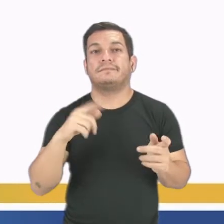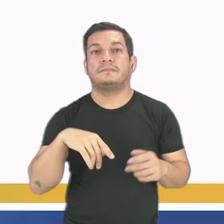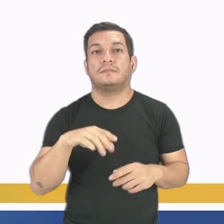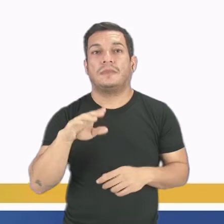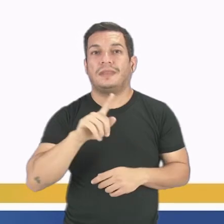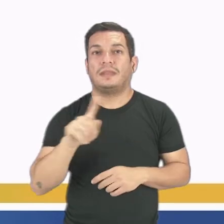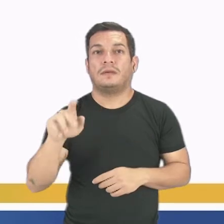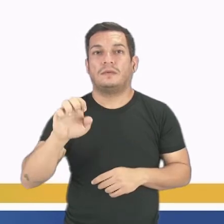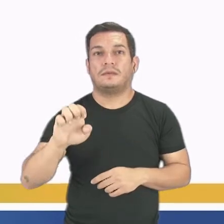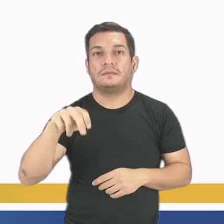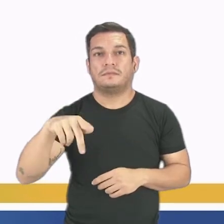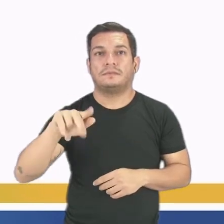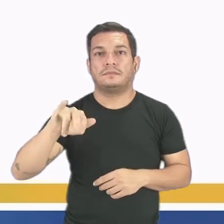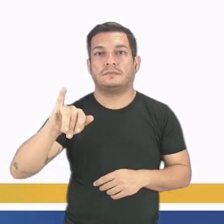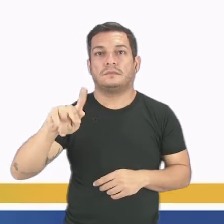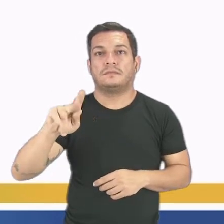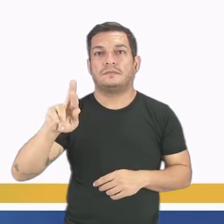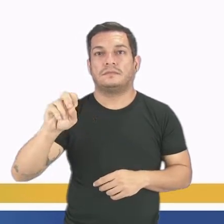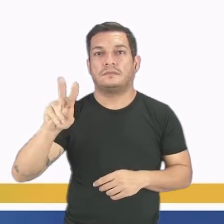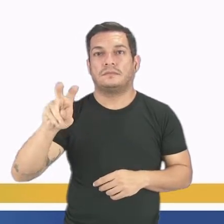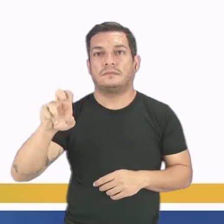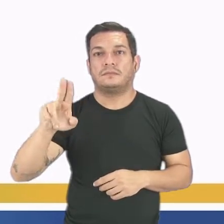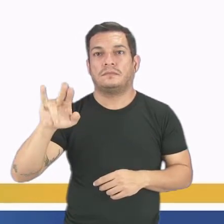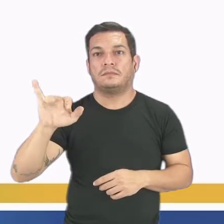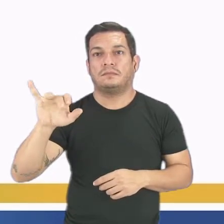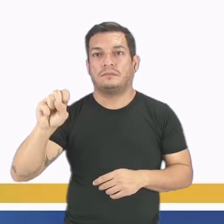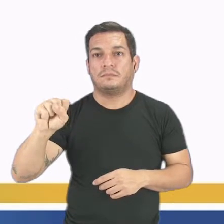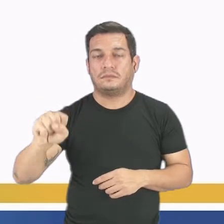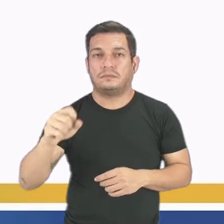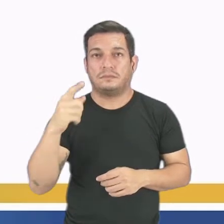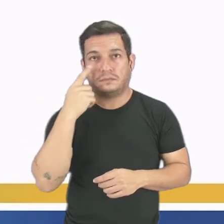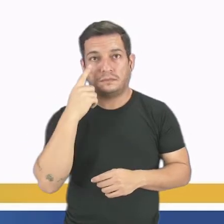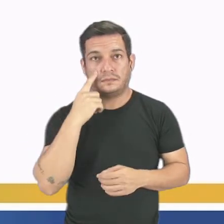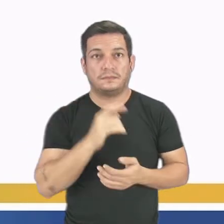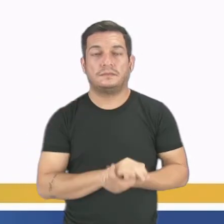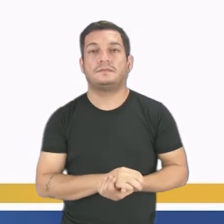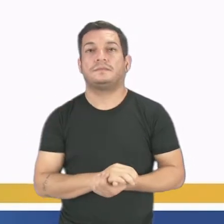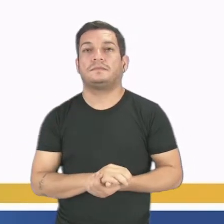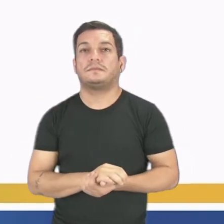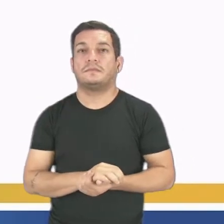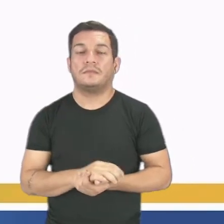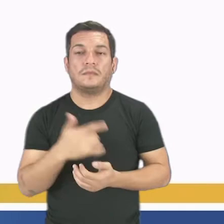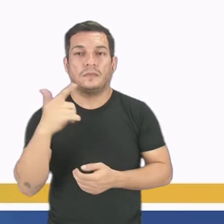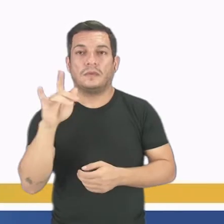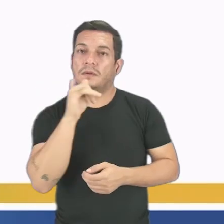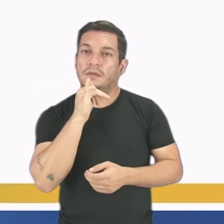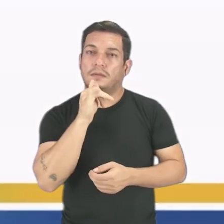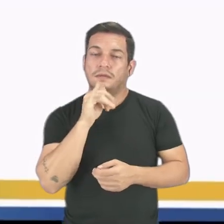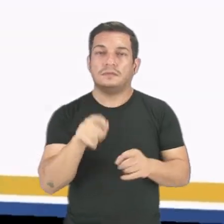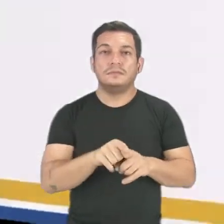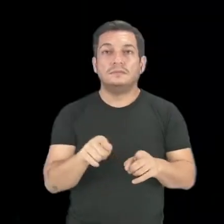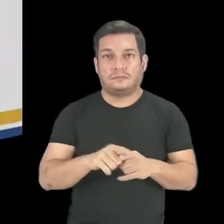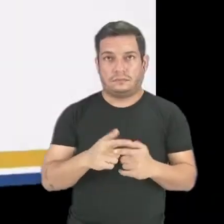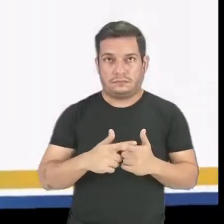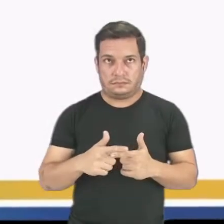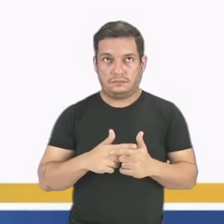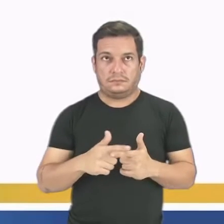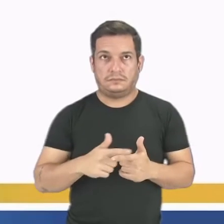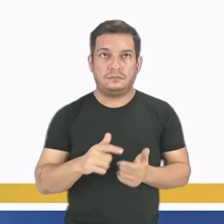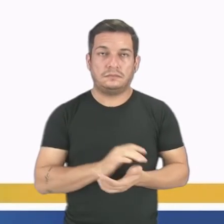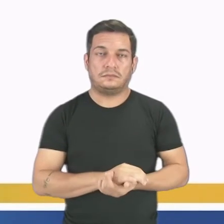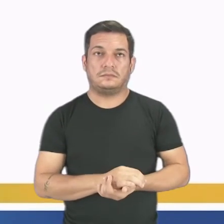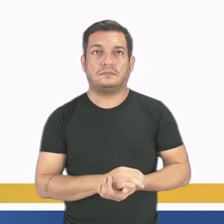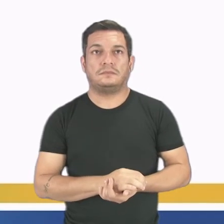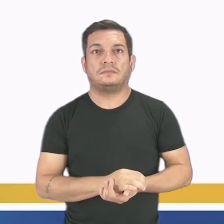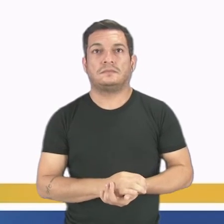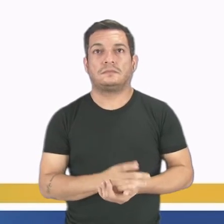não equiprováveis, ok? Então, vamos olhar aqui e observar outras situações, problemas.